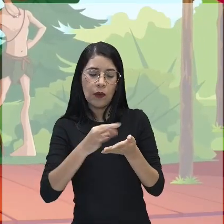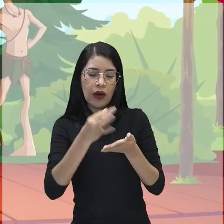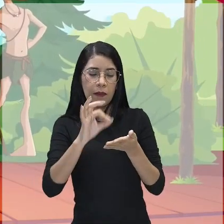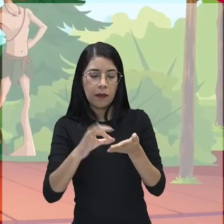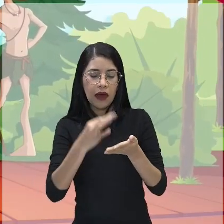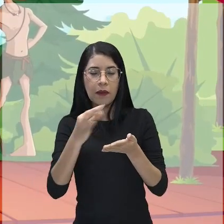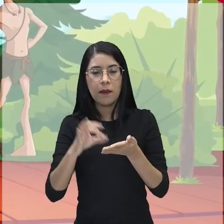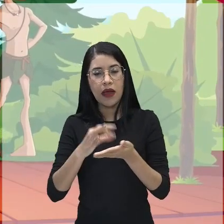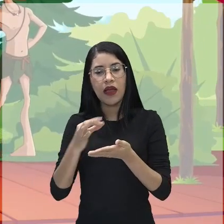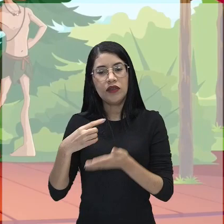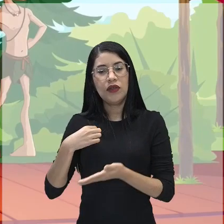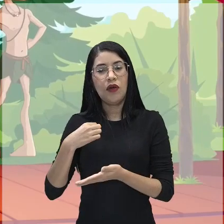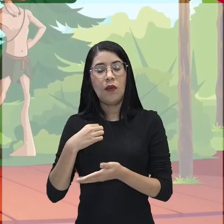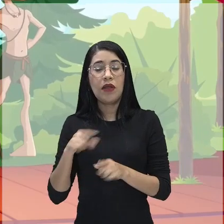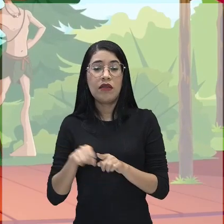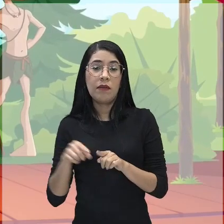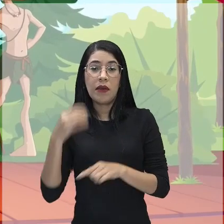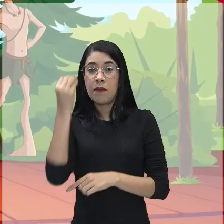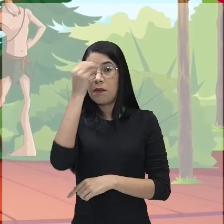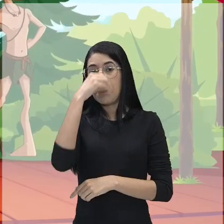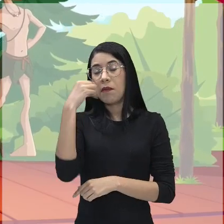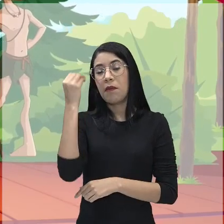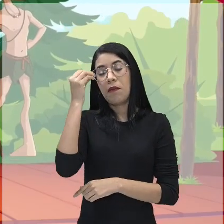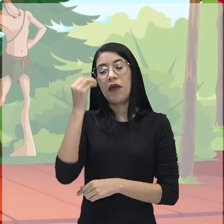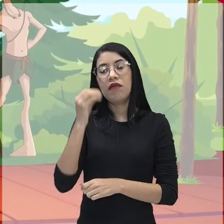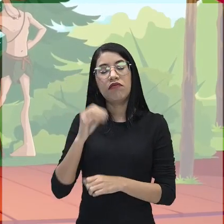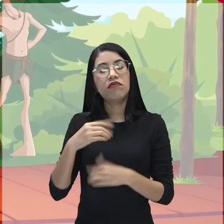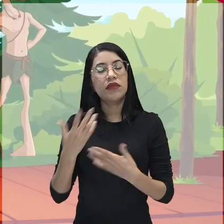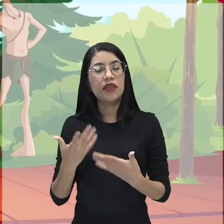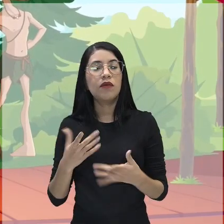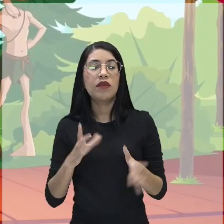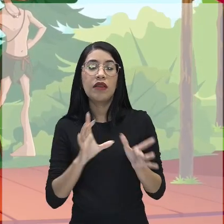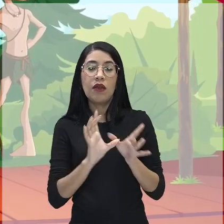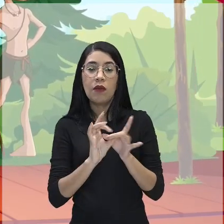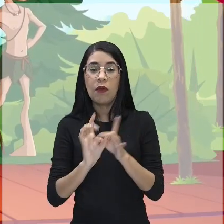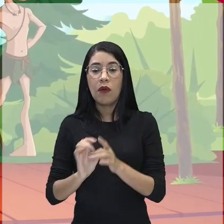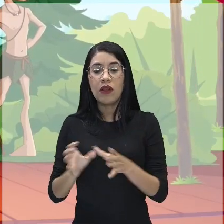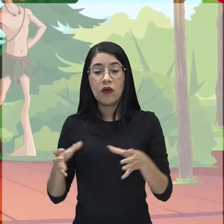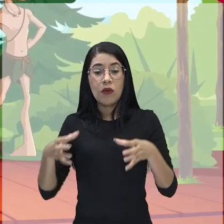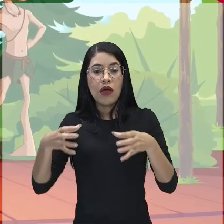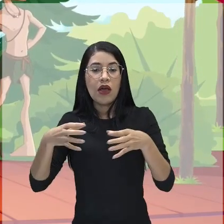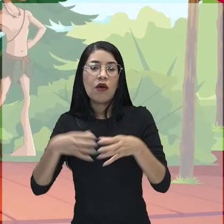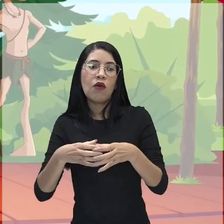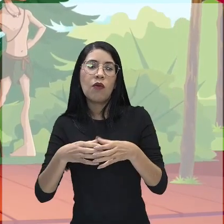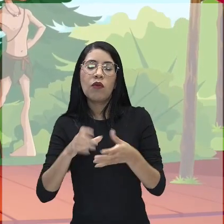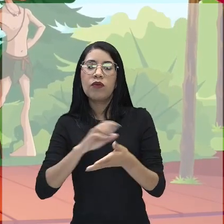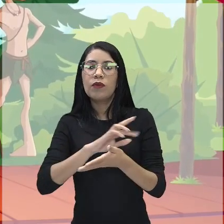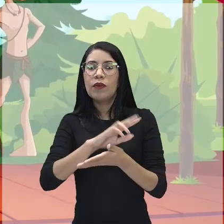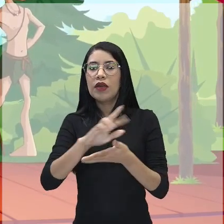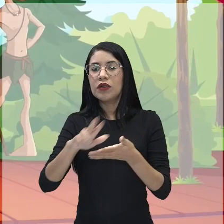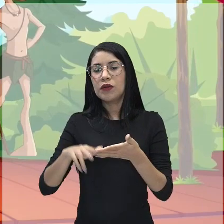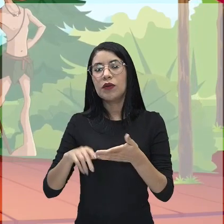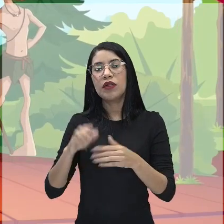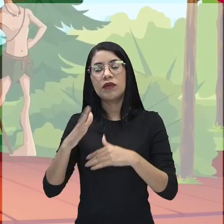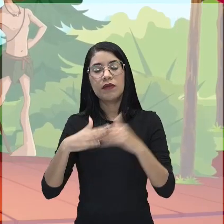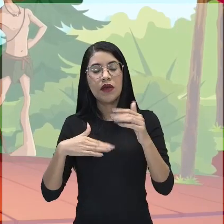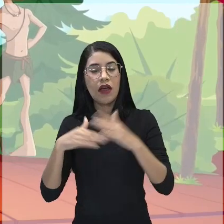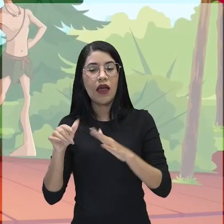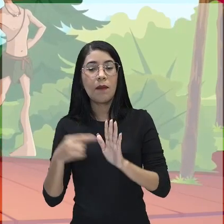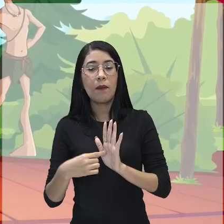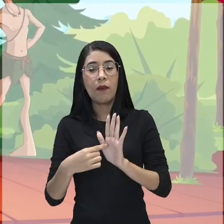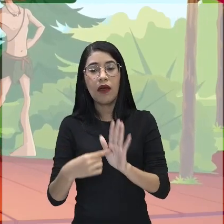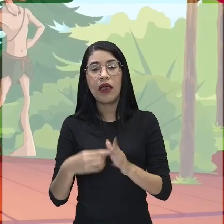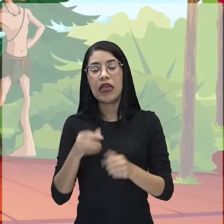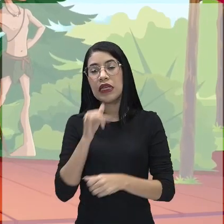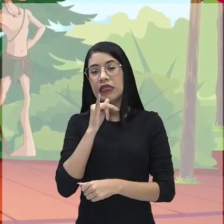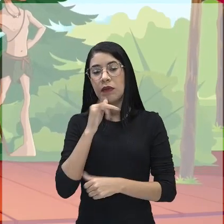figurinos. Ah, eu gosto de maquiar. Então, já é todo um contexto, é toda uma equipe que vai ser envolvida para uma apresentação em sala